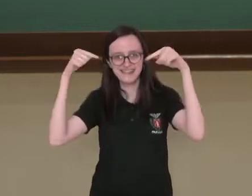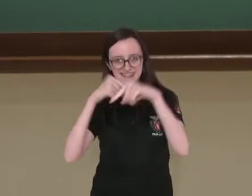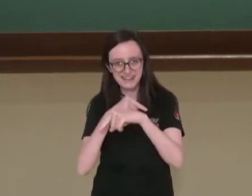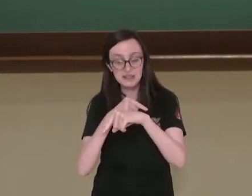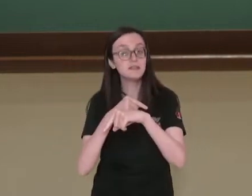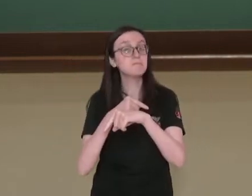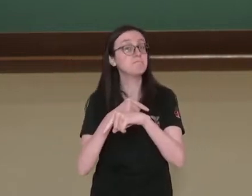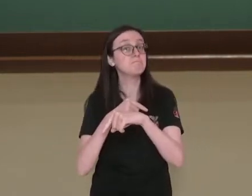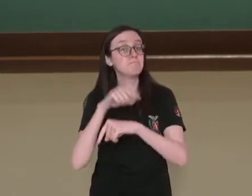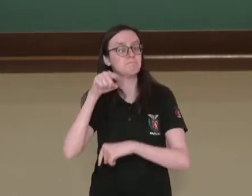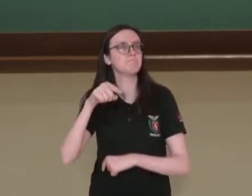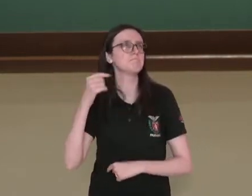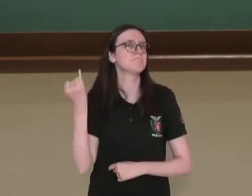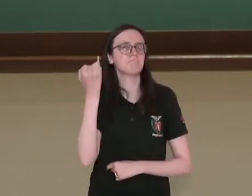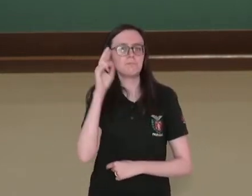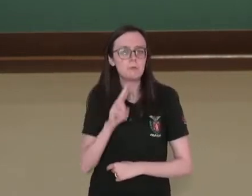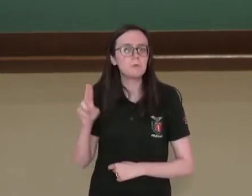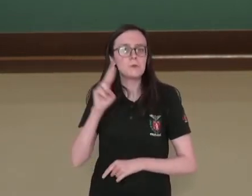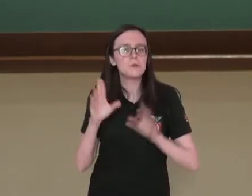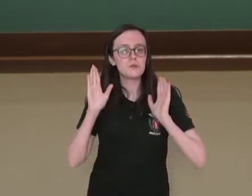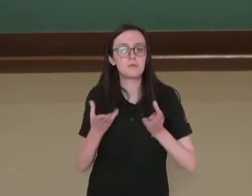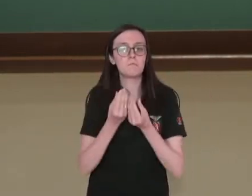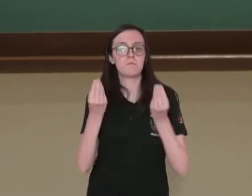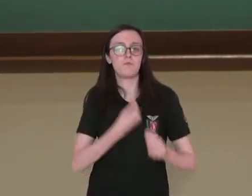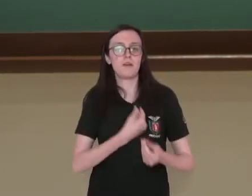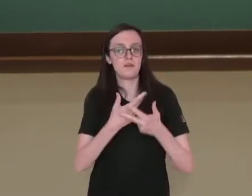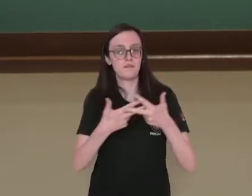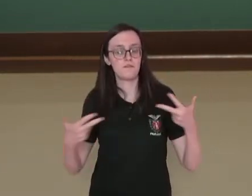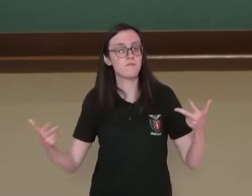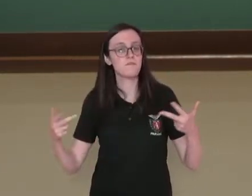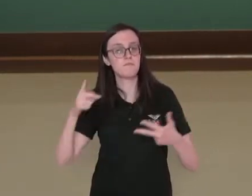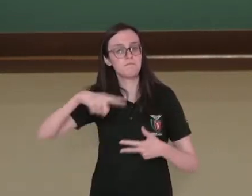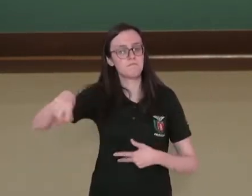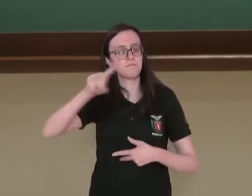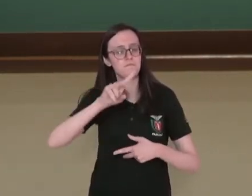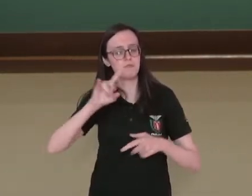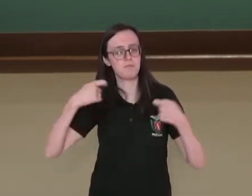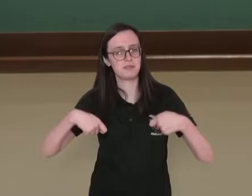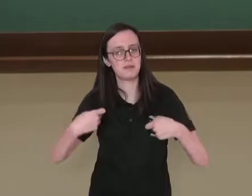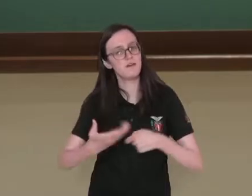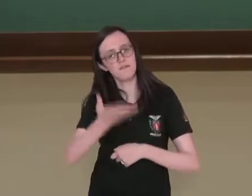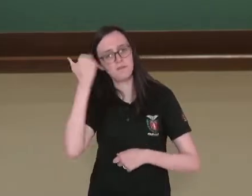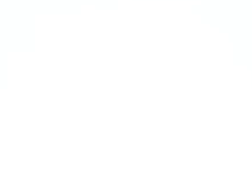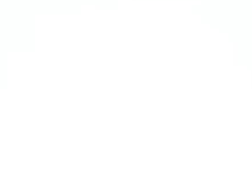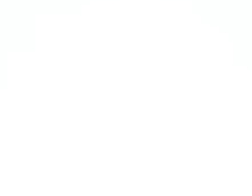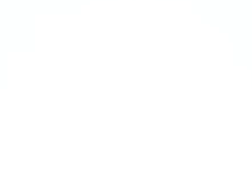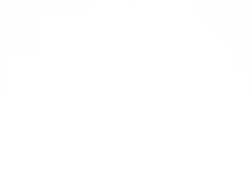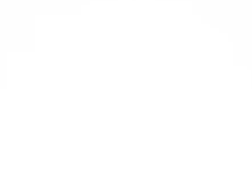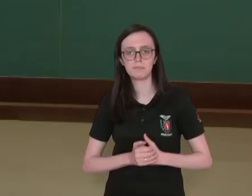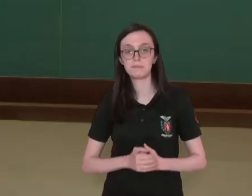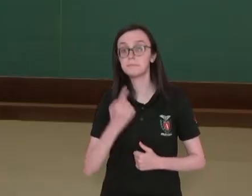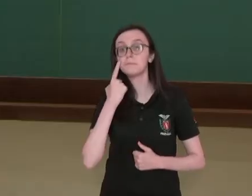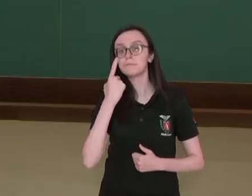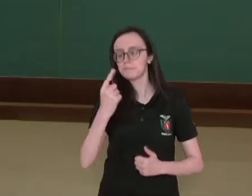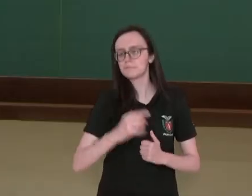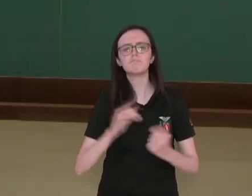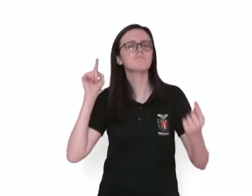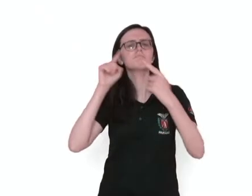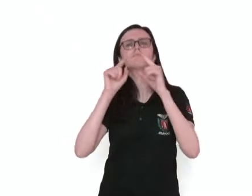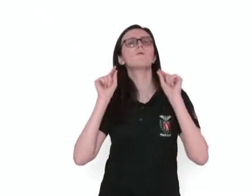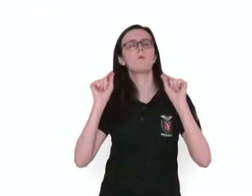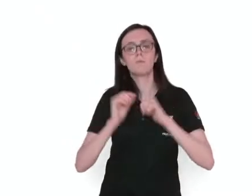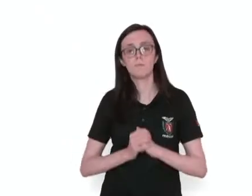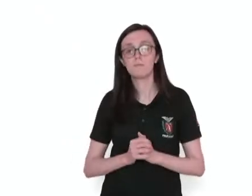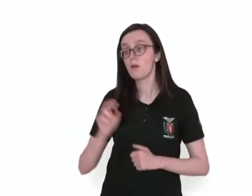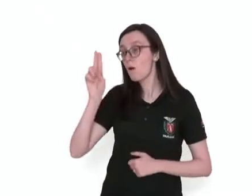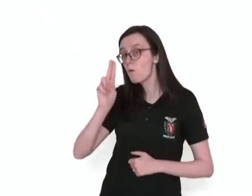3, muito usual em tudo na vida, para o resto da vida vocês vão necessitar ela. Vamos lá então. Então, nosso objetivo vai ser